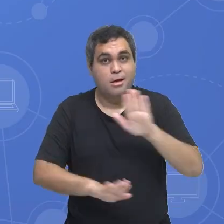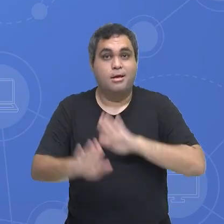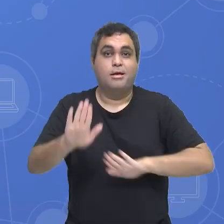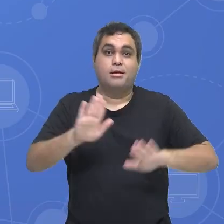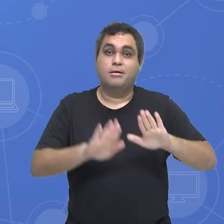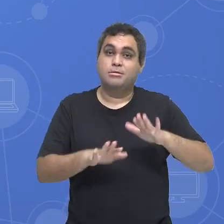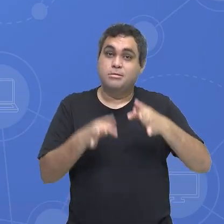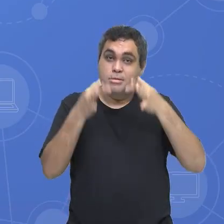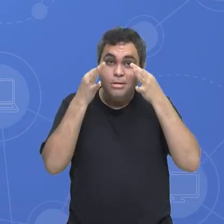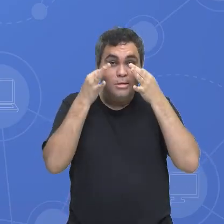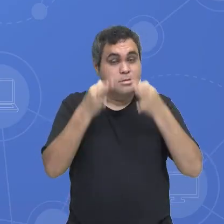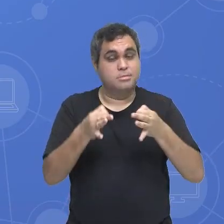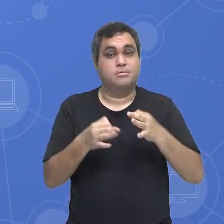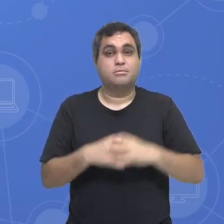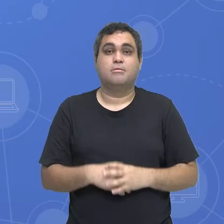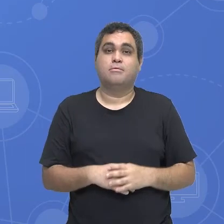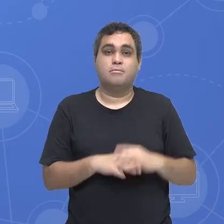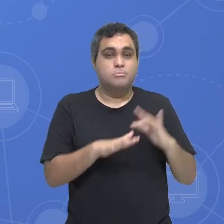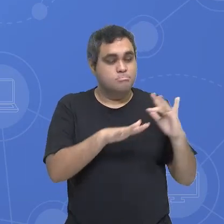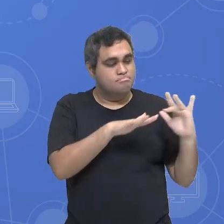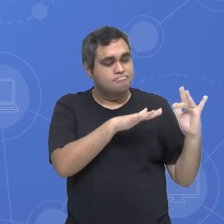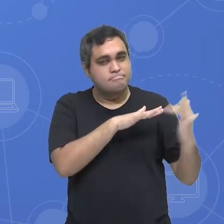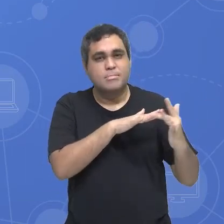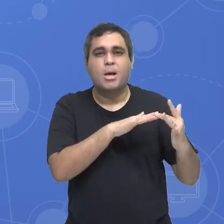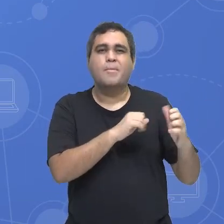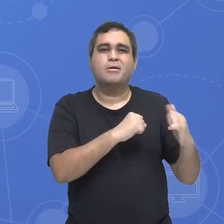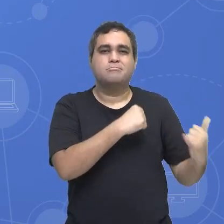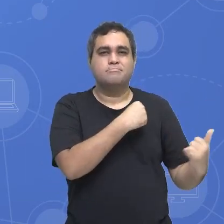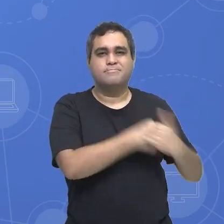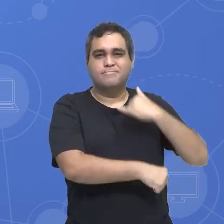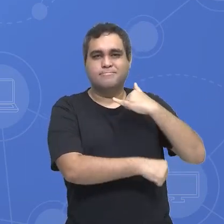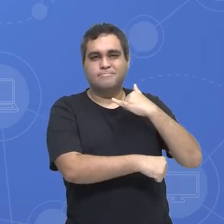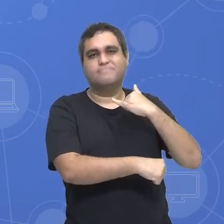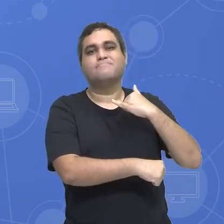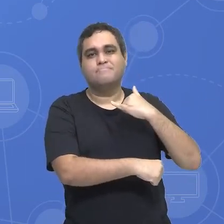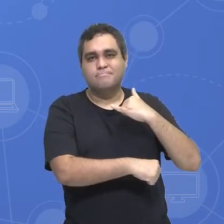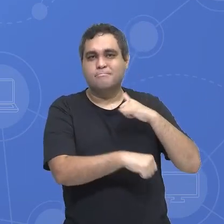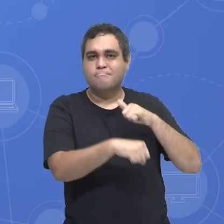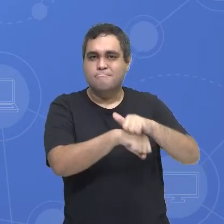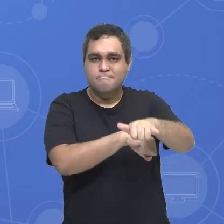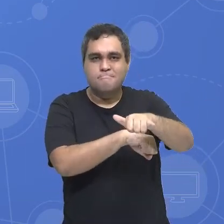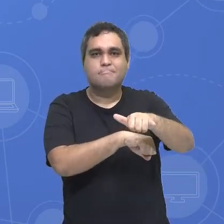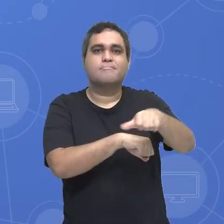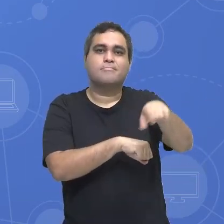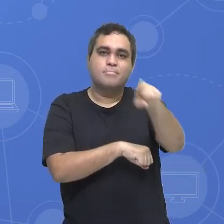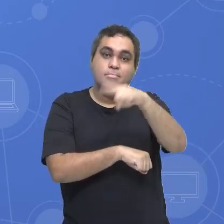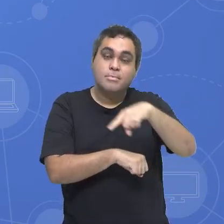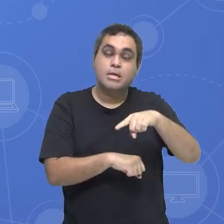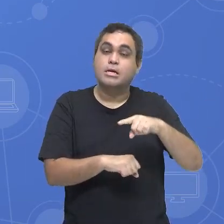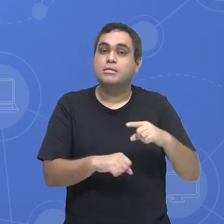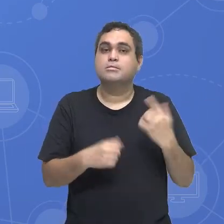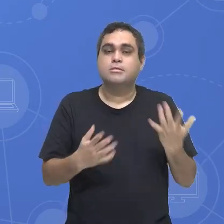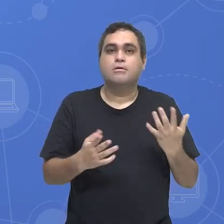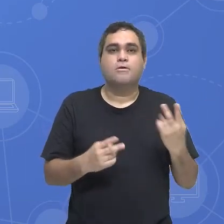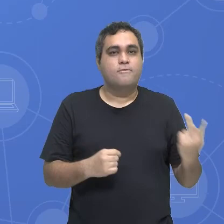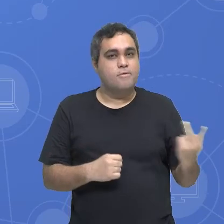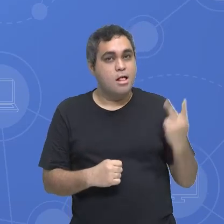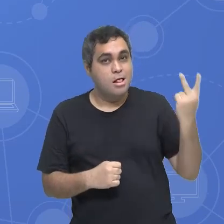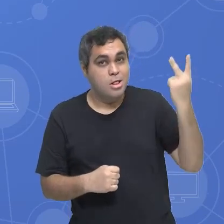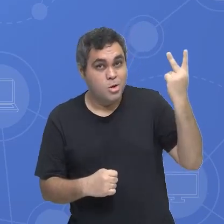cuidado. Prestem muita atenção porque as mídias podem nos enganar. As mídias podem trazer, ao invés de